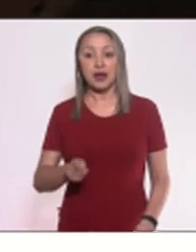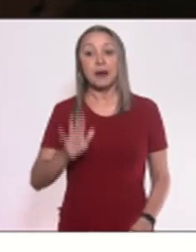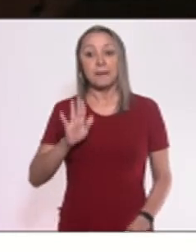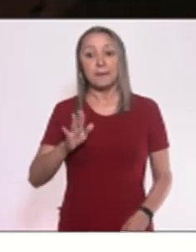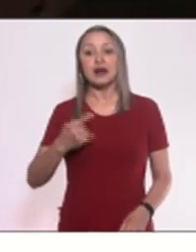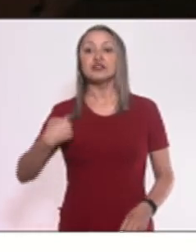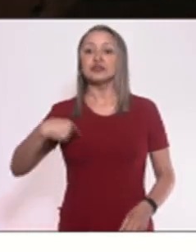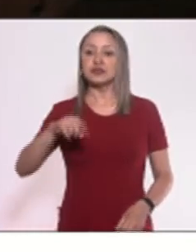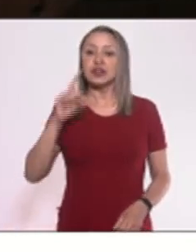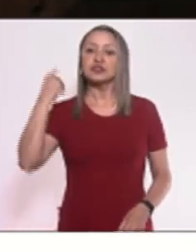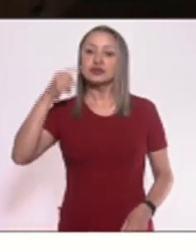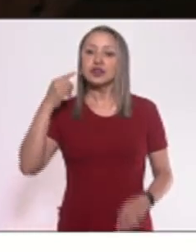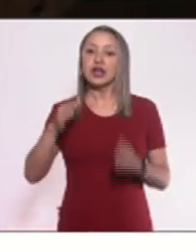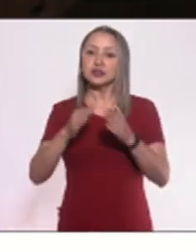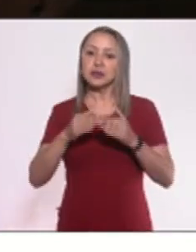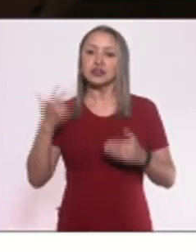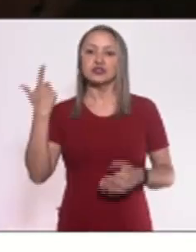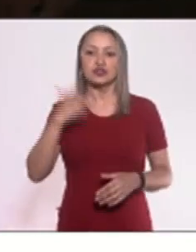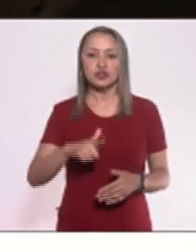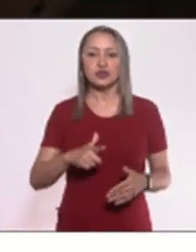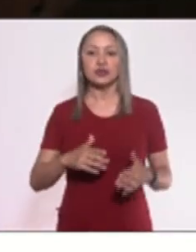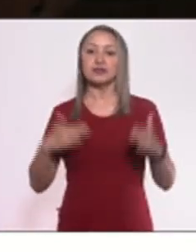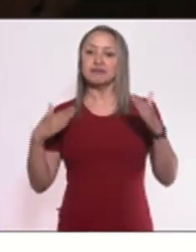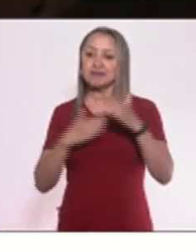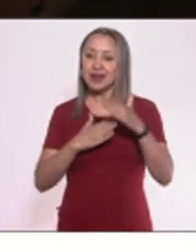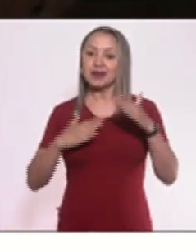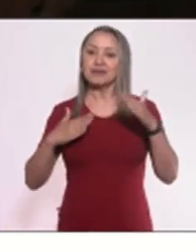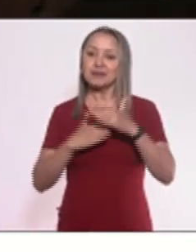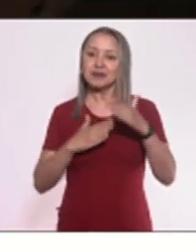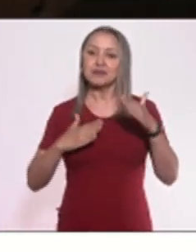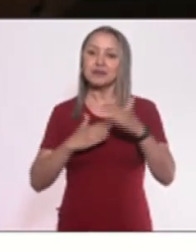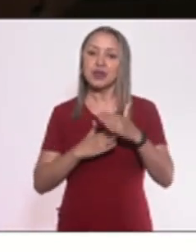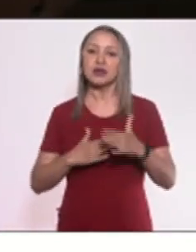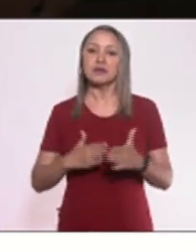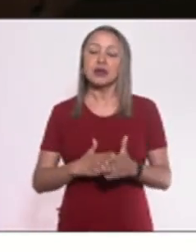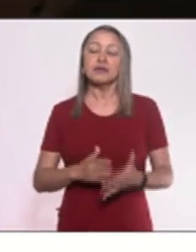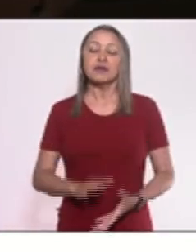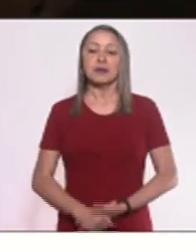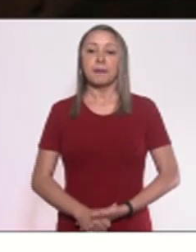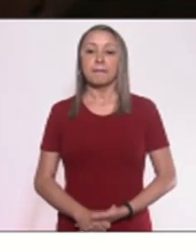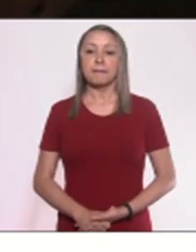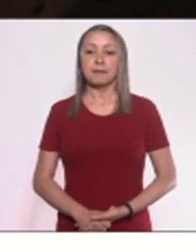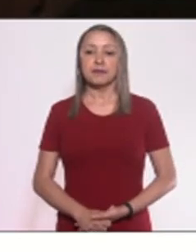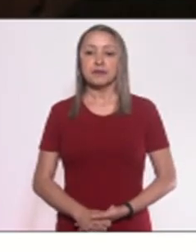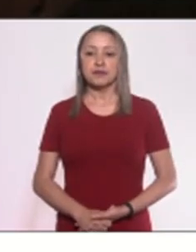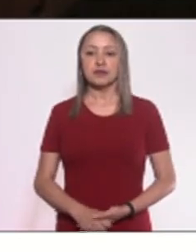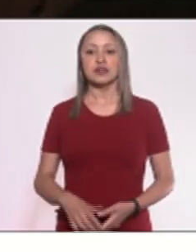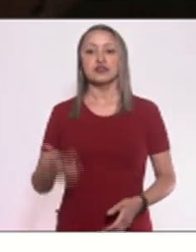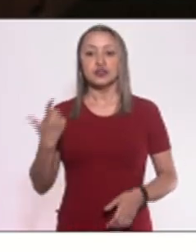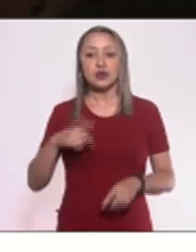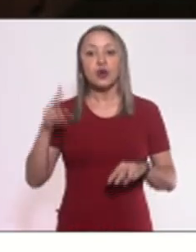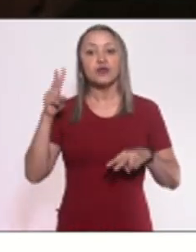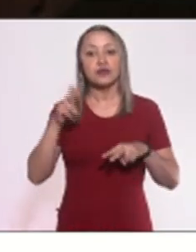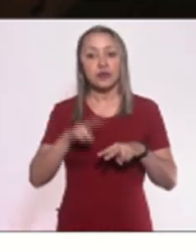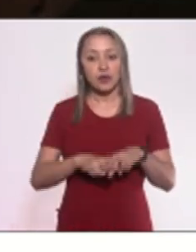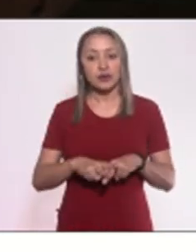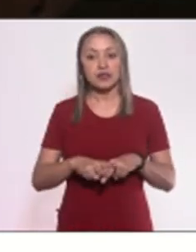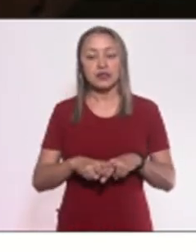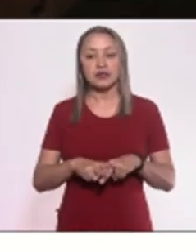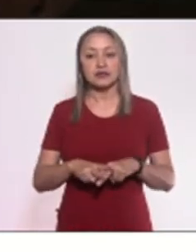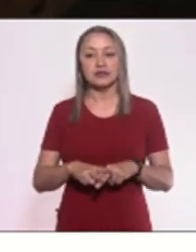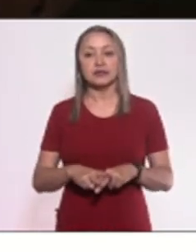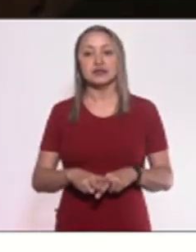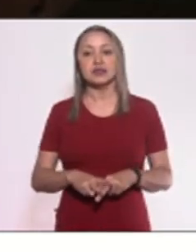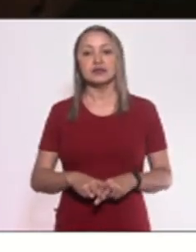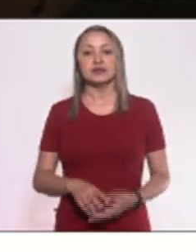de declaração, embargos dos embargos. São condenados.